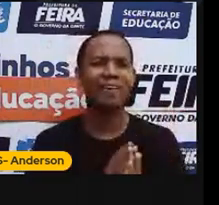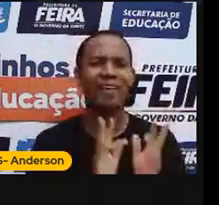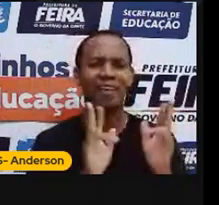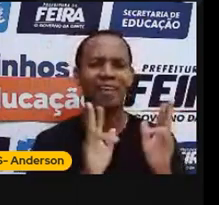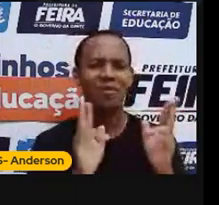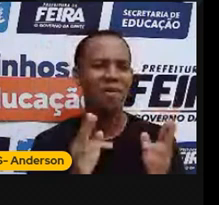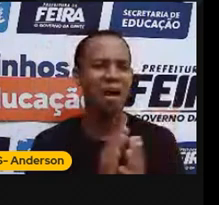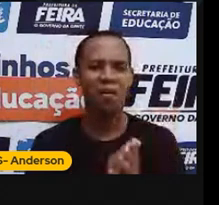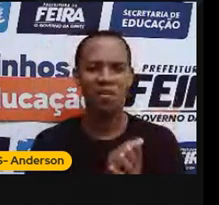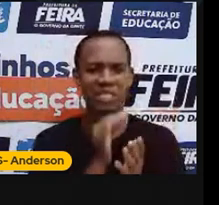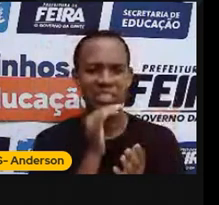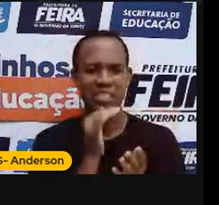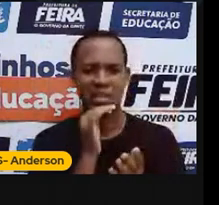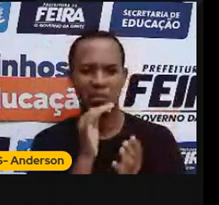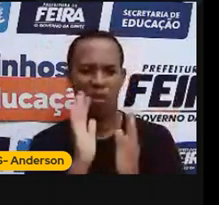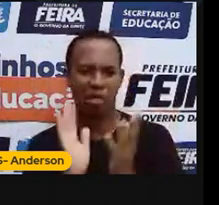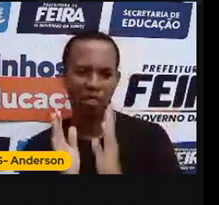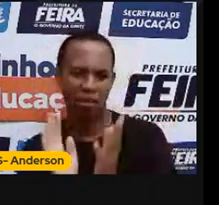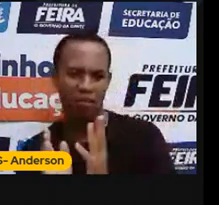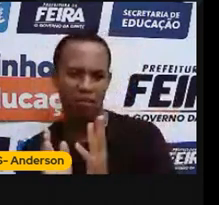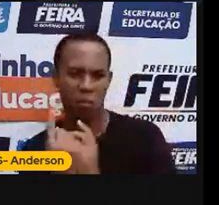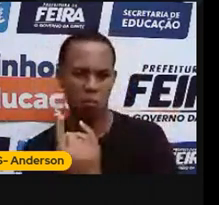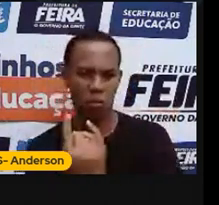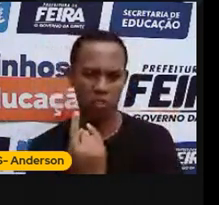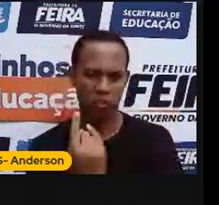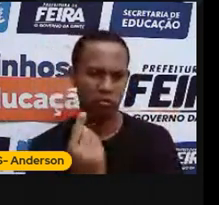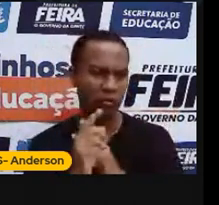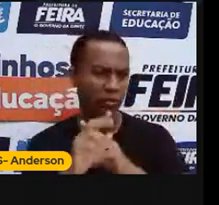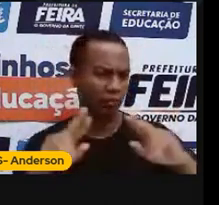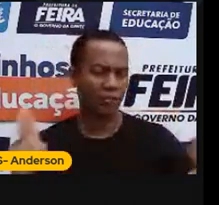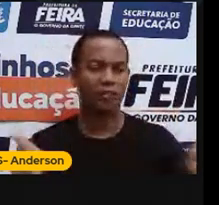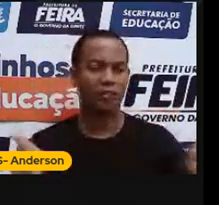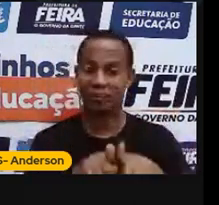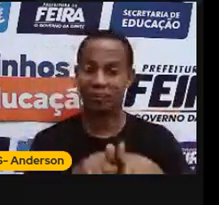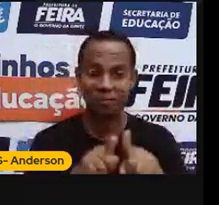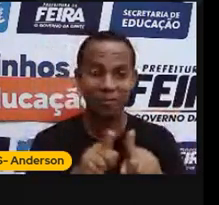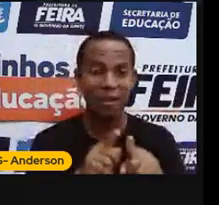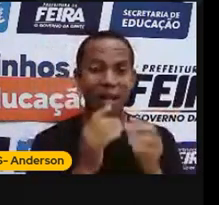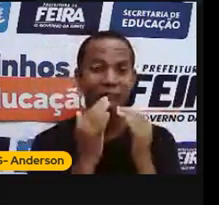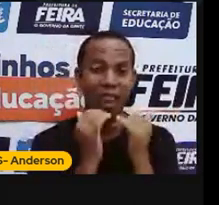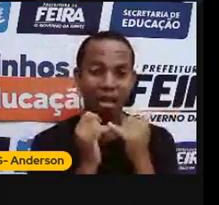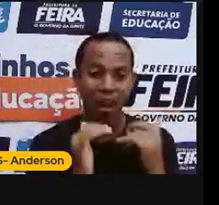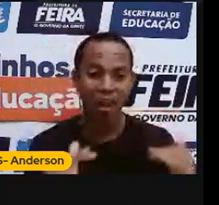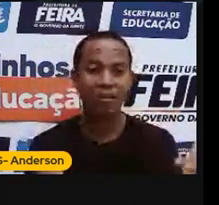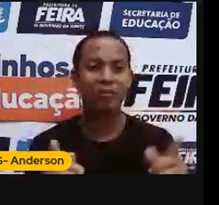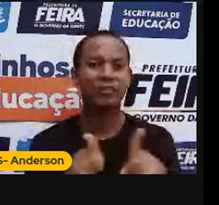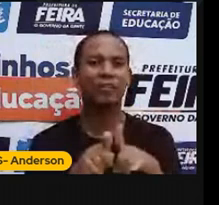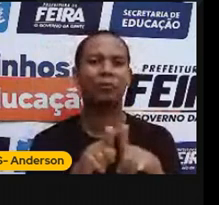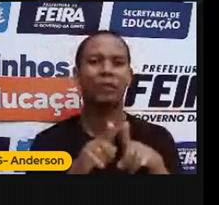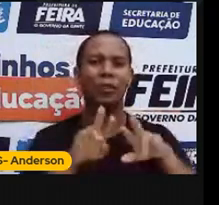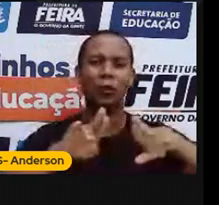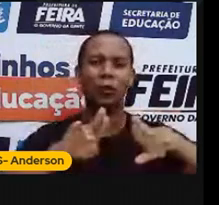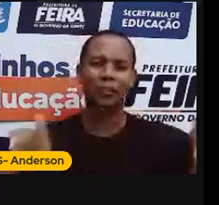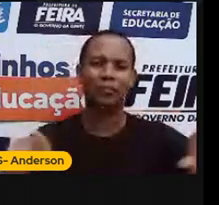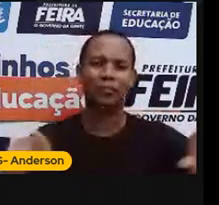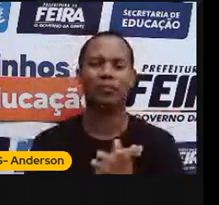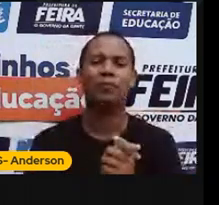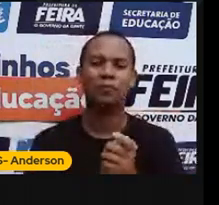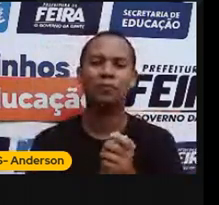idiomas diferentes, línguas diferentes. Então, essa questão da pintura também, ela vai depender de um local para outro.